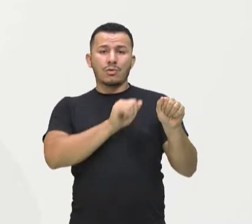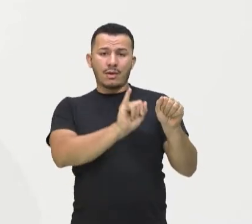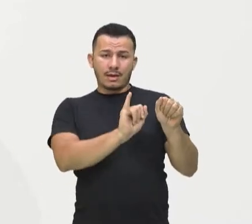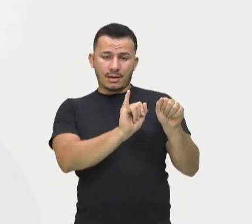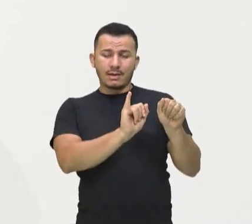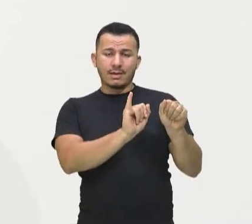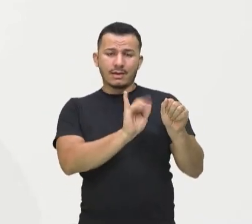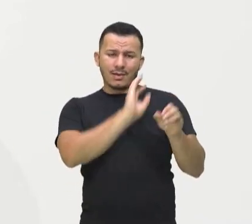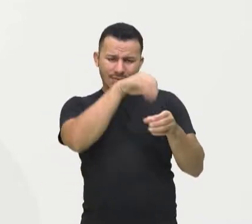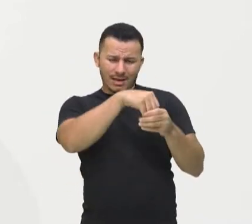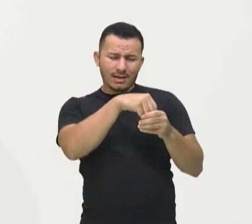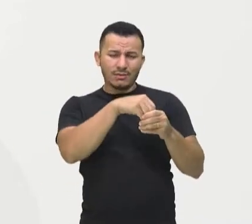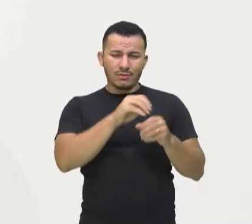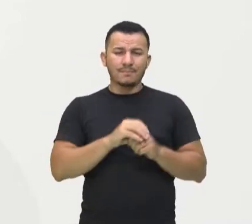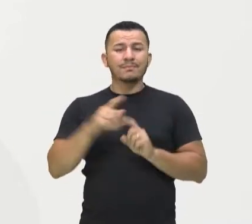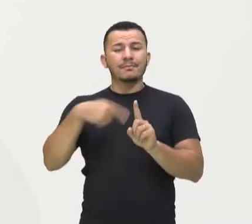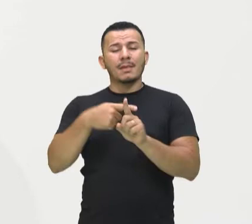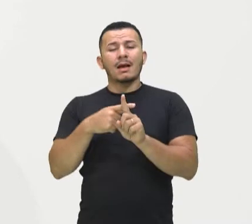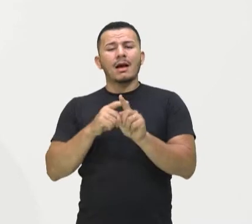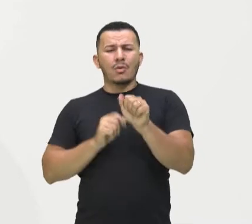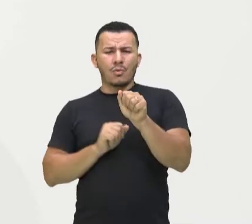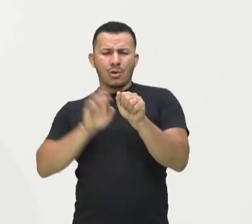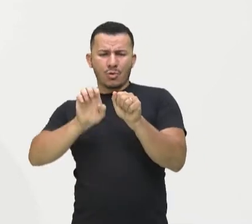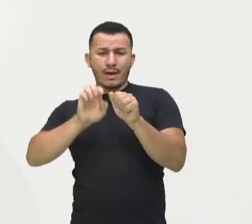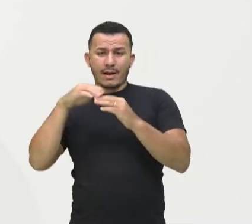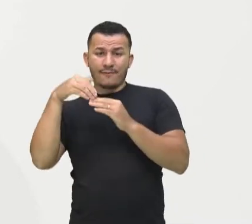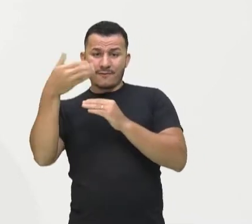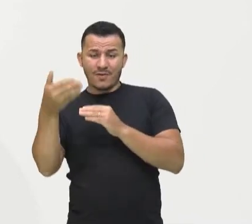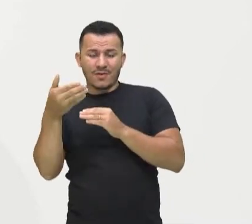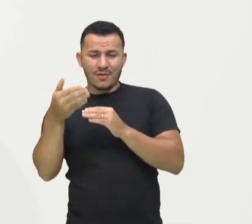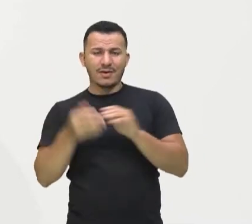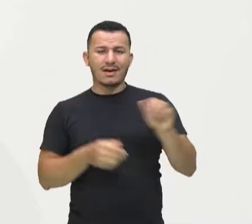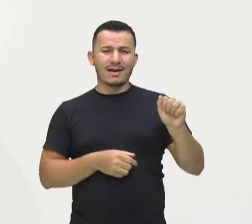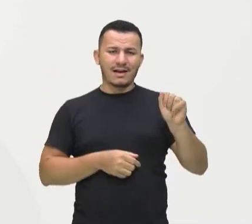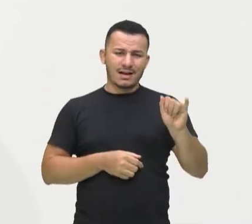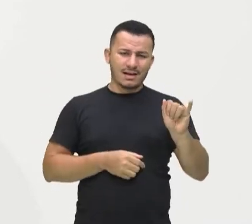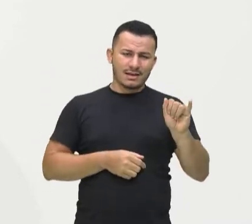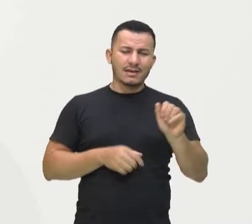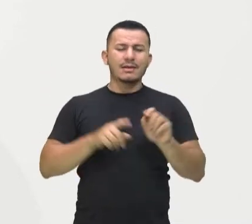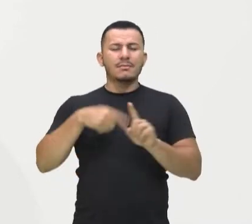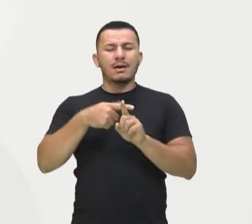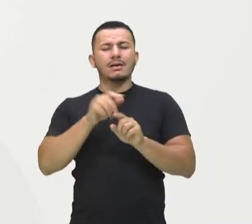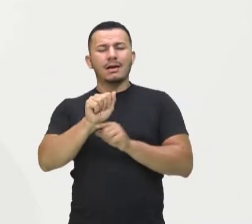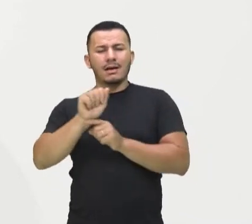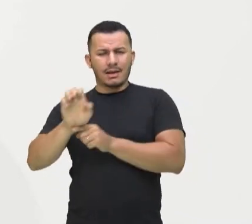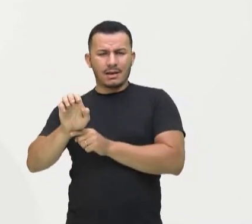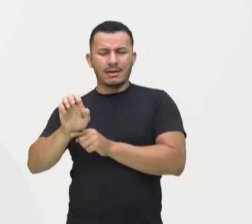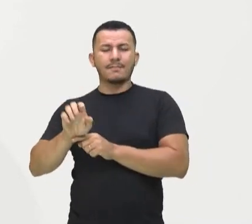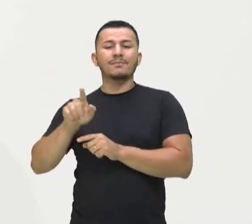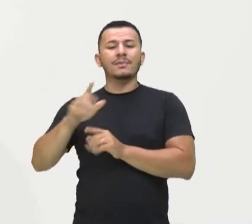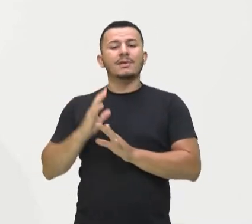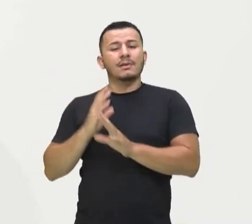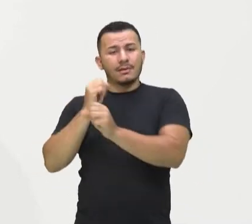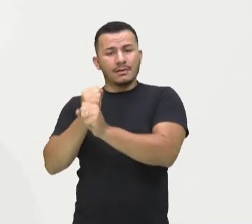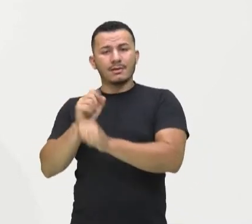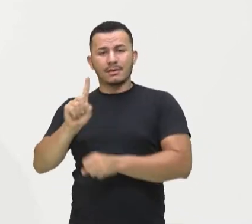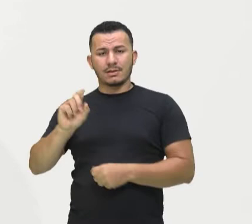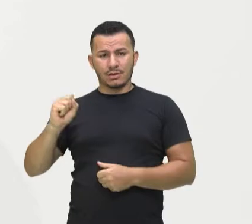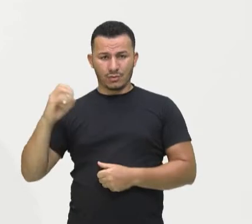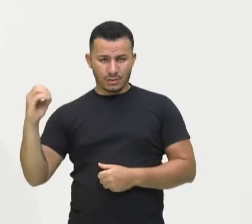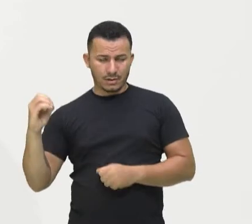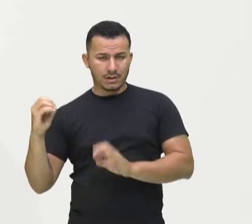interno mais o ângulo externo, que o professor representa aqui AI mais AE, é igual a